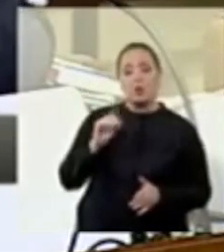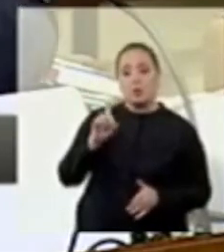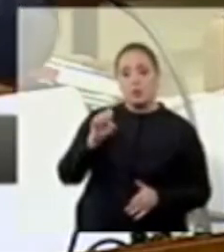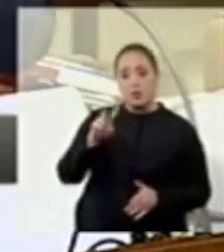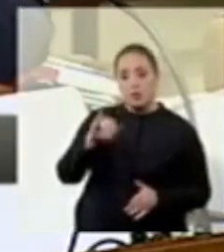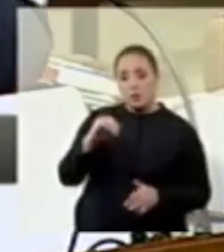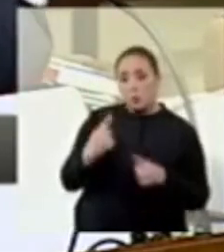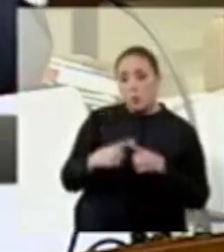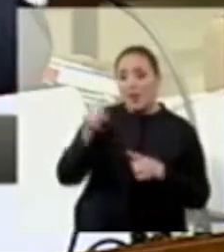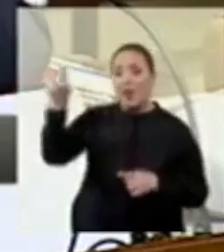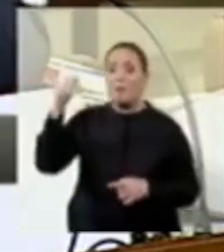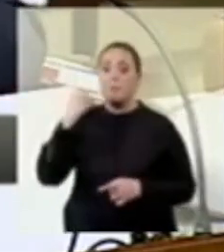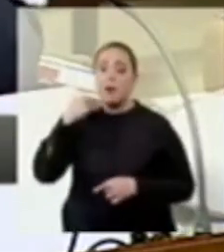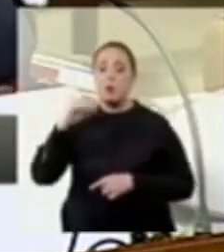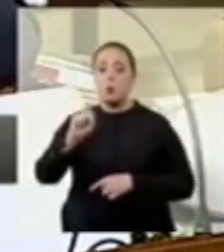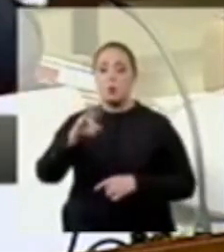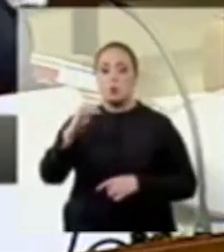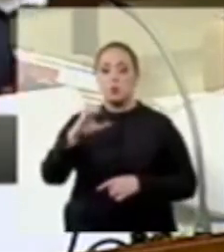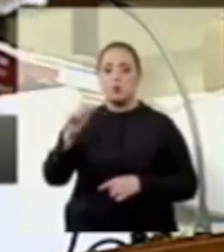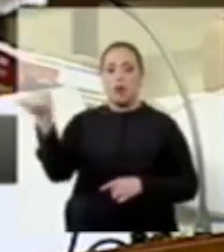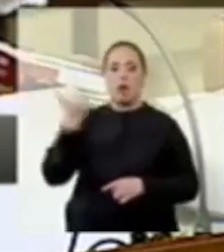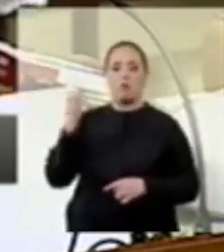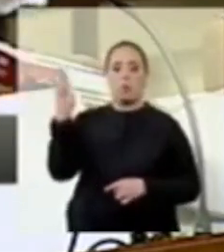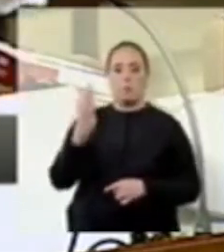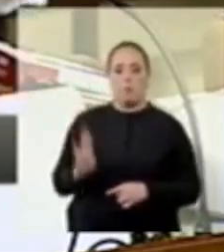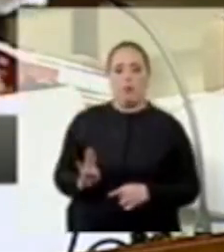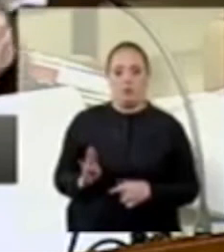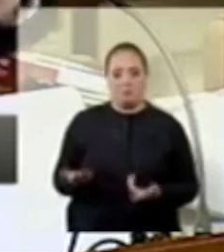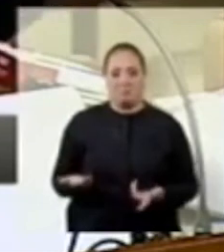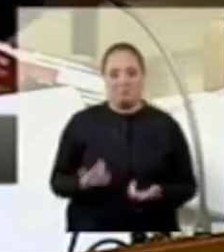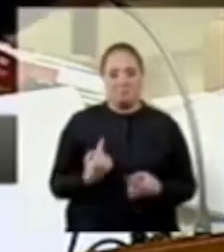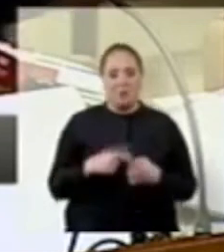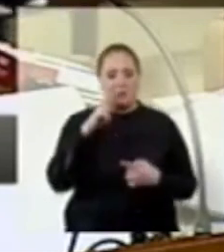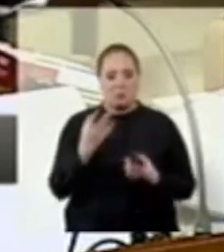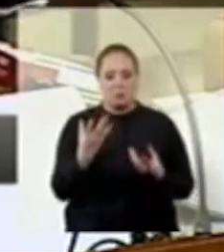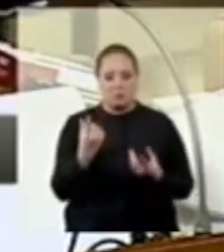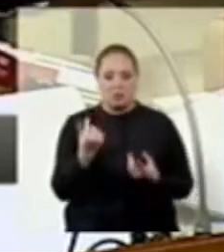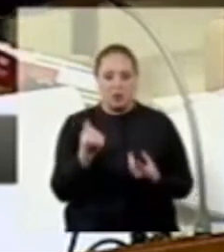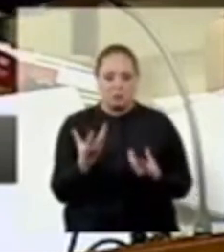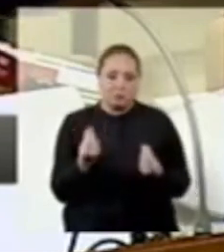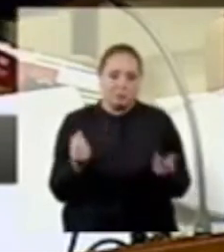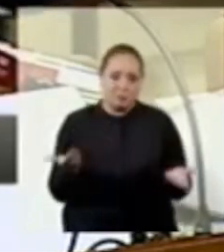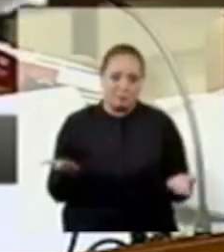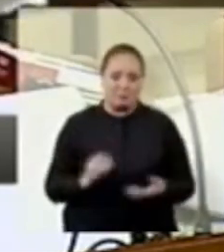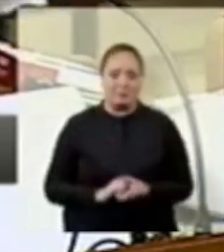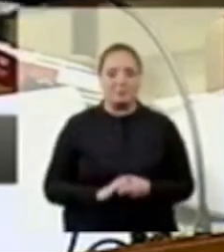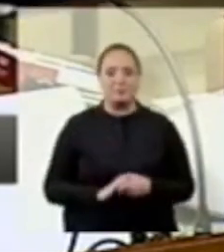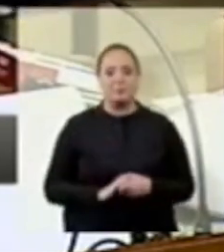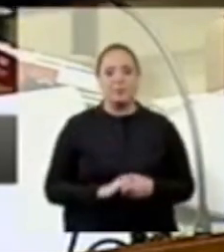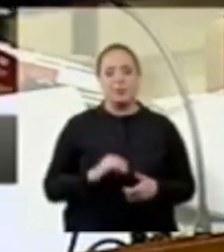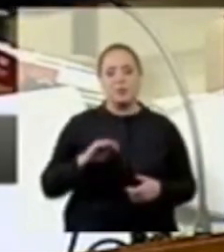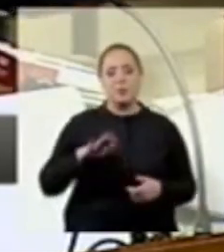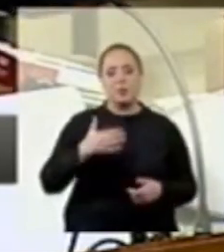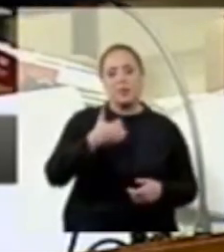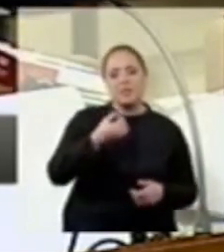e mandou avisar as autoridades brasileiras na época portanto um dinheiro correspondente a 100